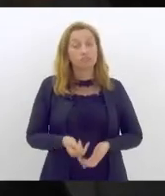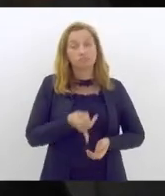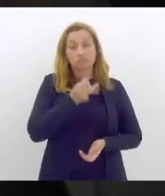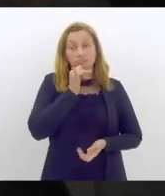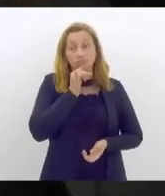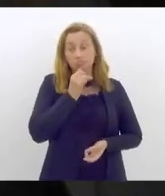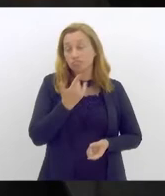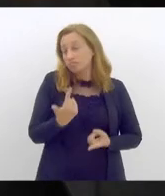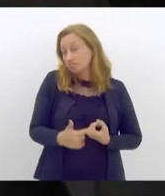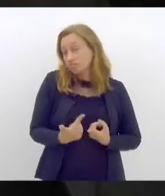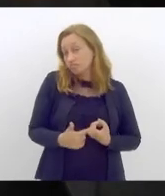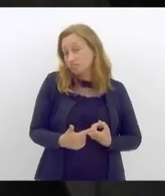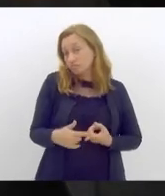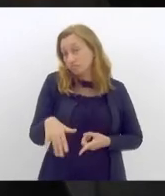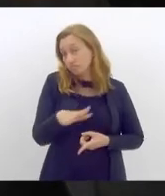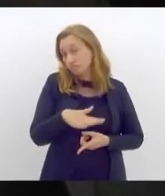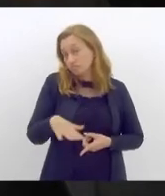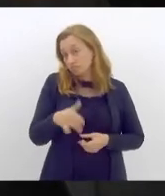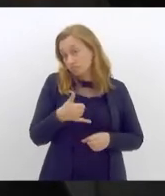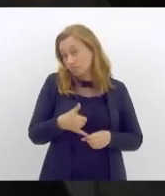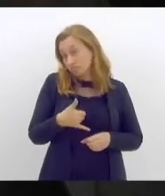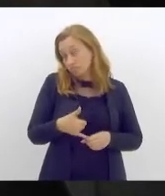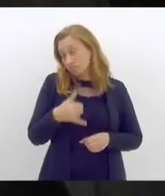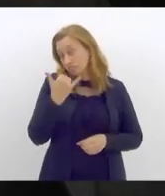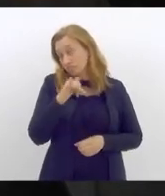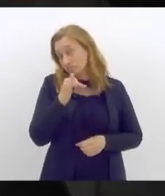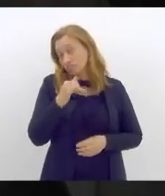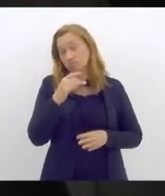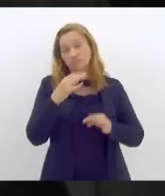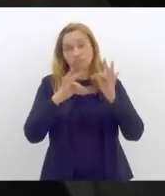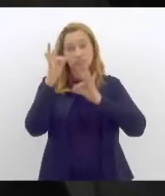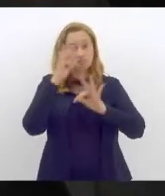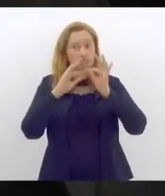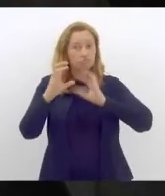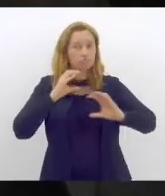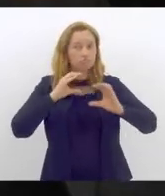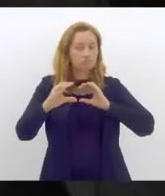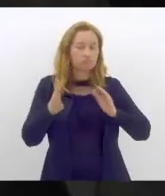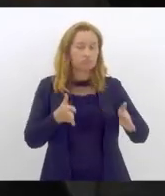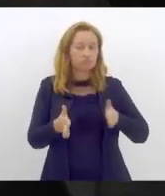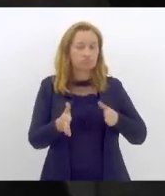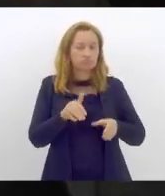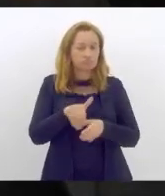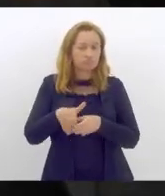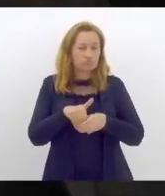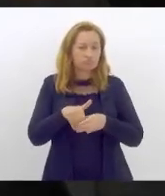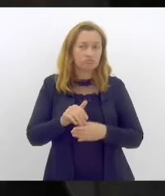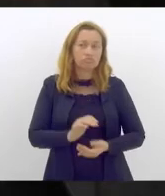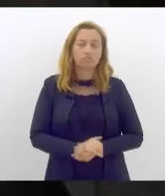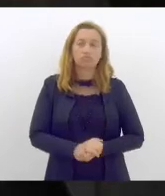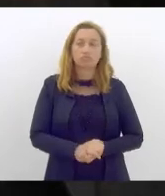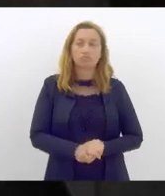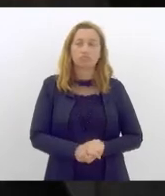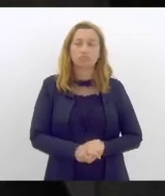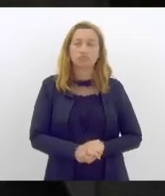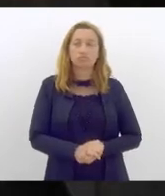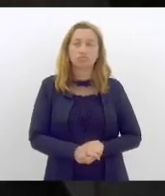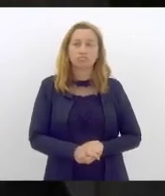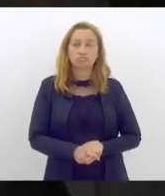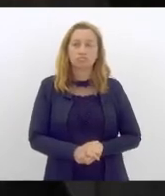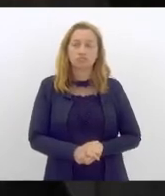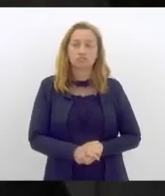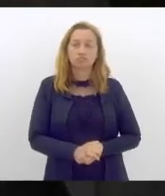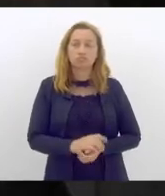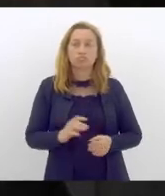Porque nessa área de combustível energia comunicações e período eleitoral se pintou e